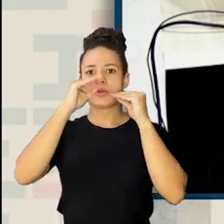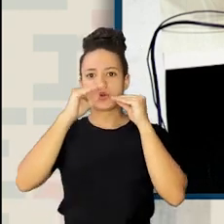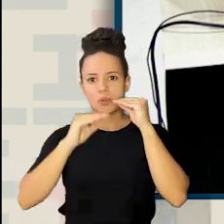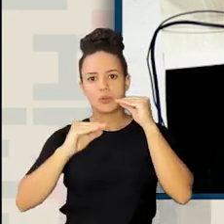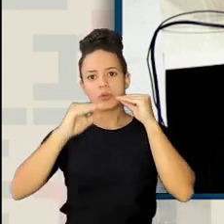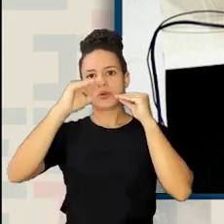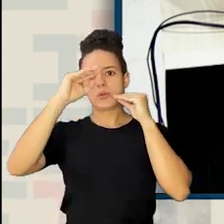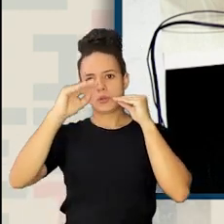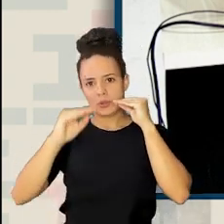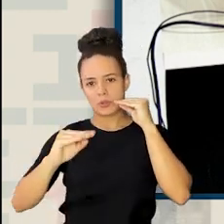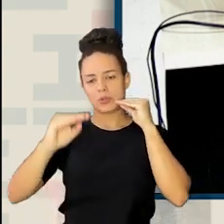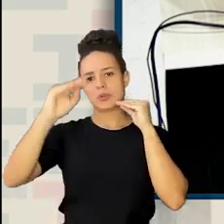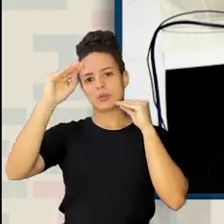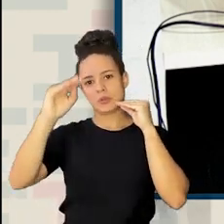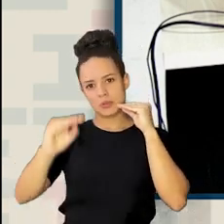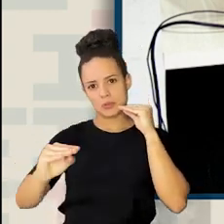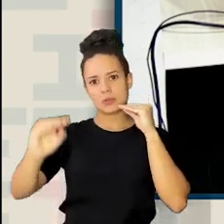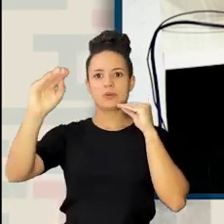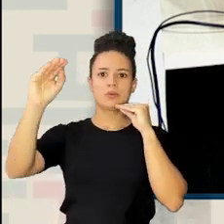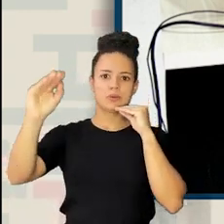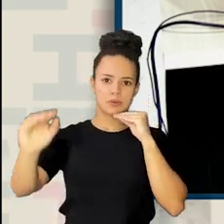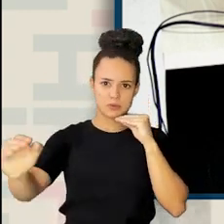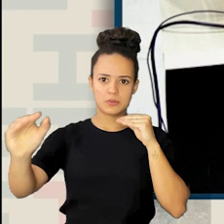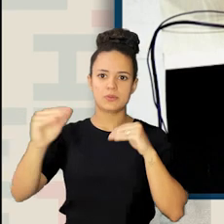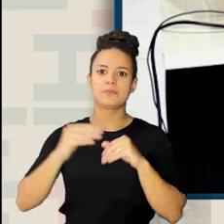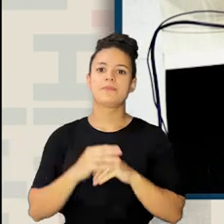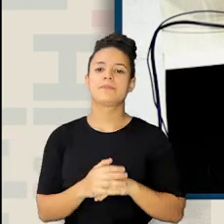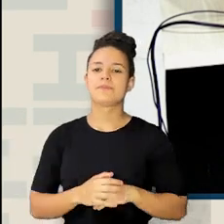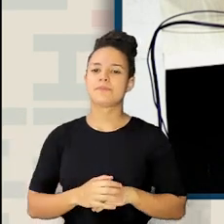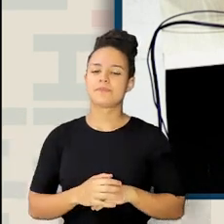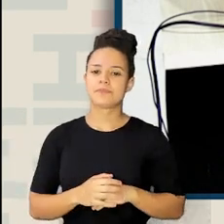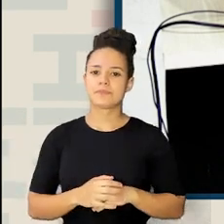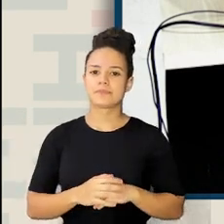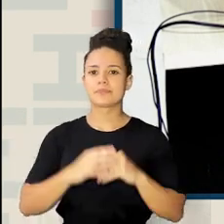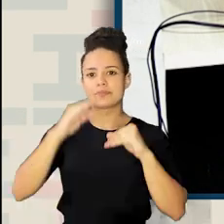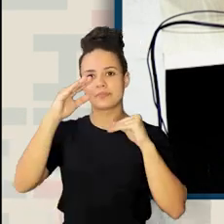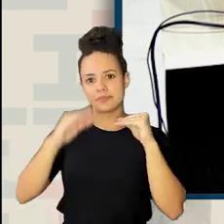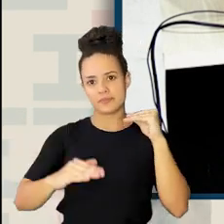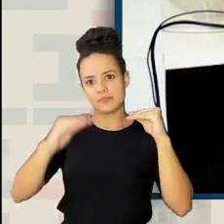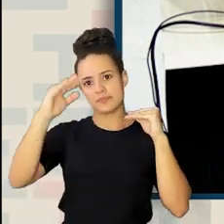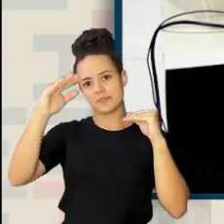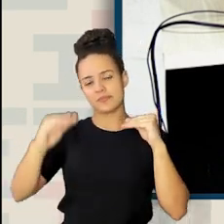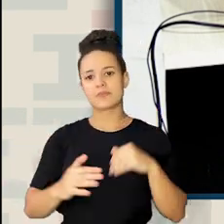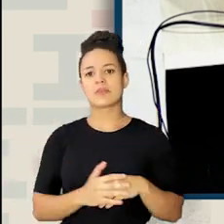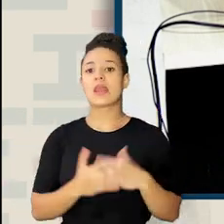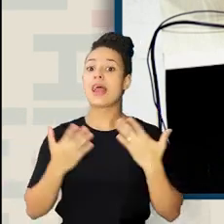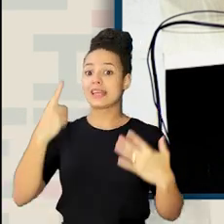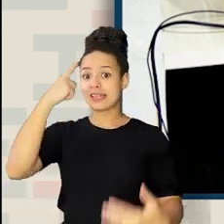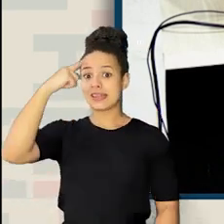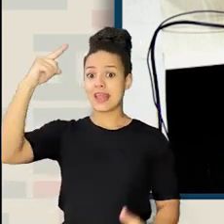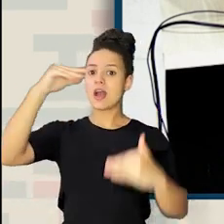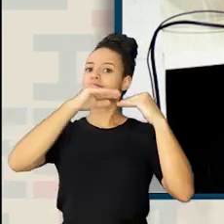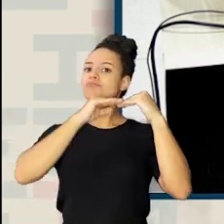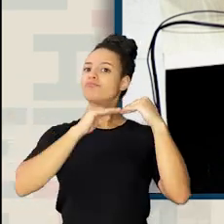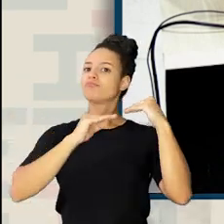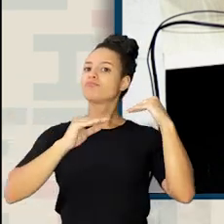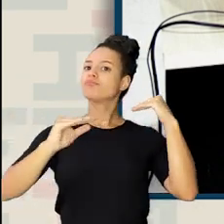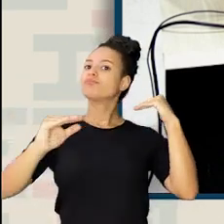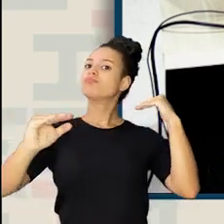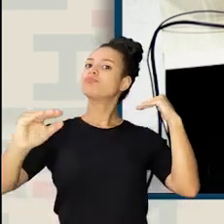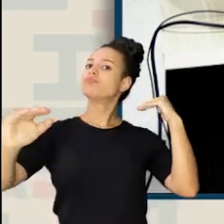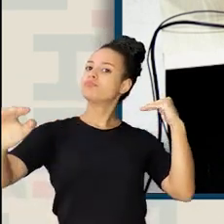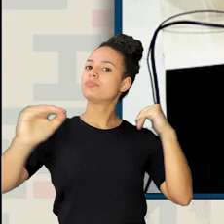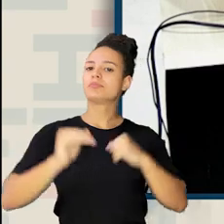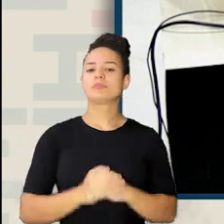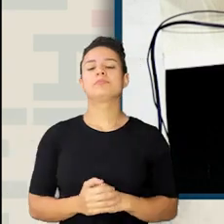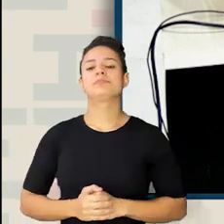também um pouco, cada nota ficou meio ondinha, né? E a ideia é que ela... A ideia é que ela fique bem lisa,